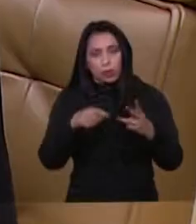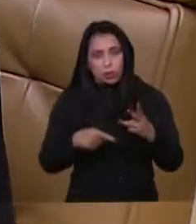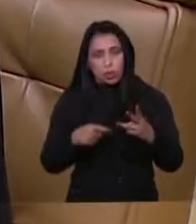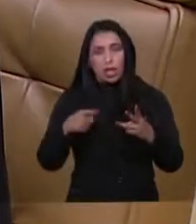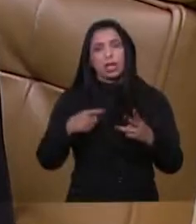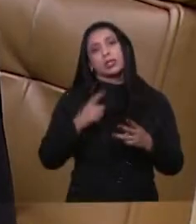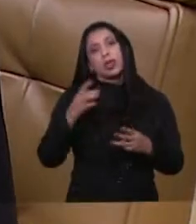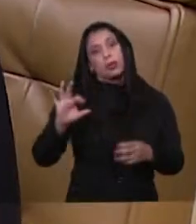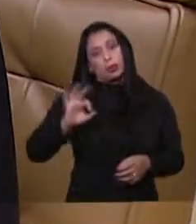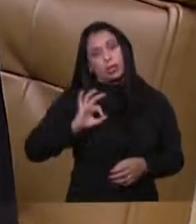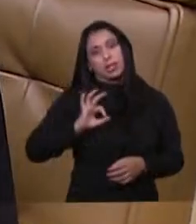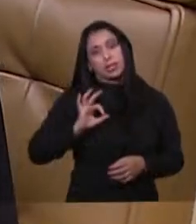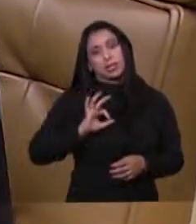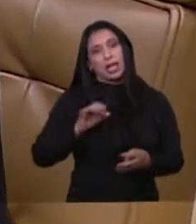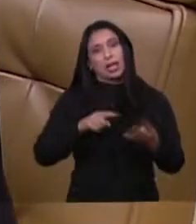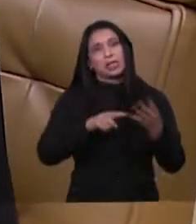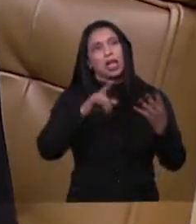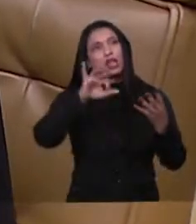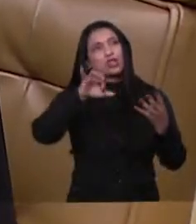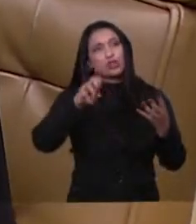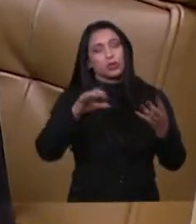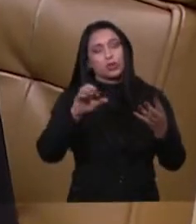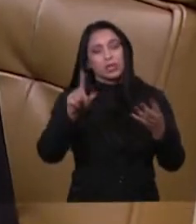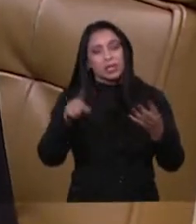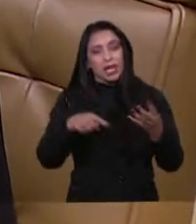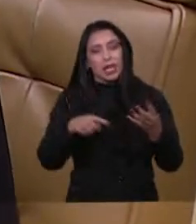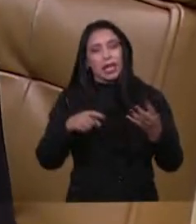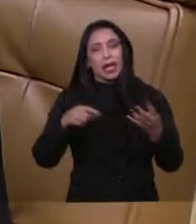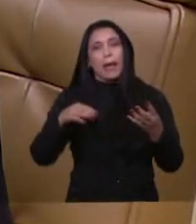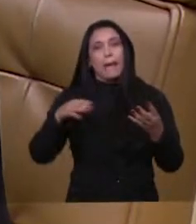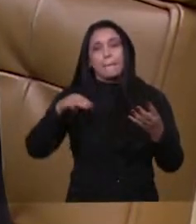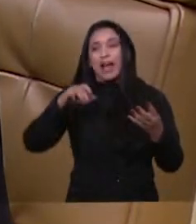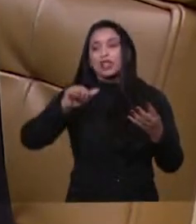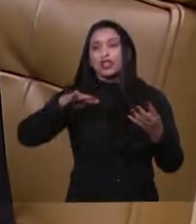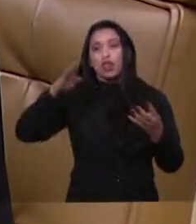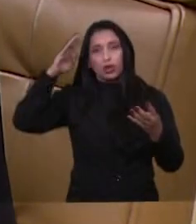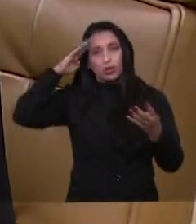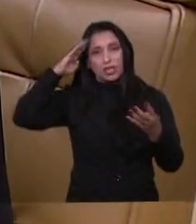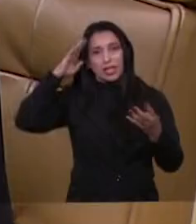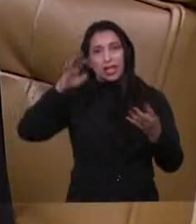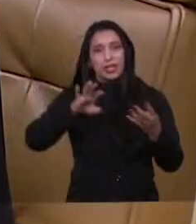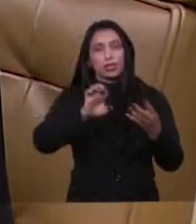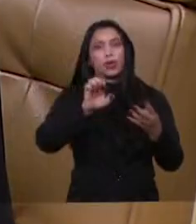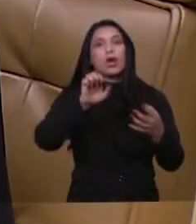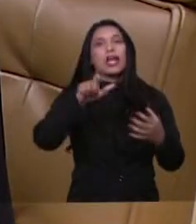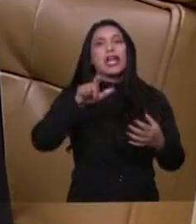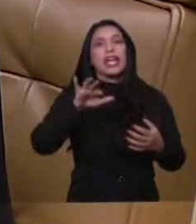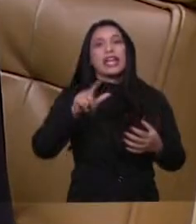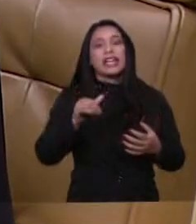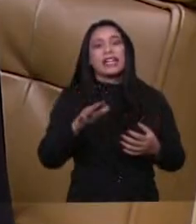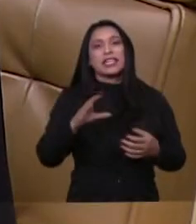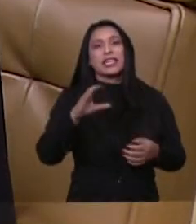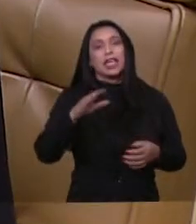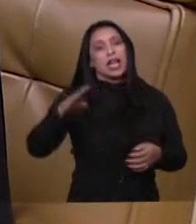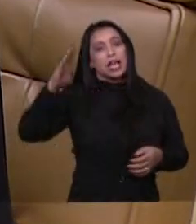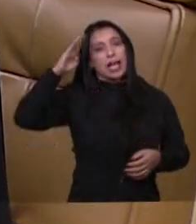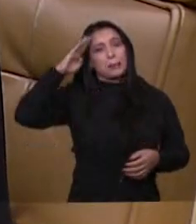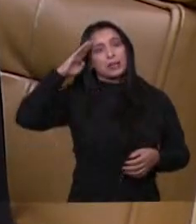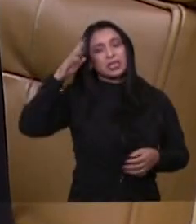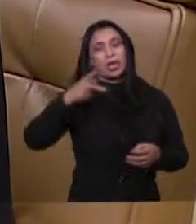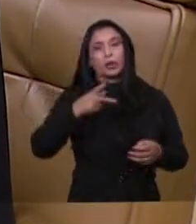legislativos federais, José Eduardo Natali de Paula Pereira, major do Exército, Eric da Silva, capitão da